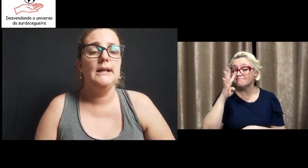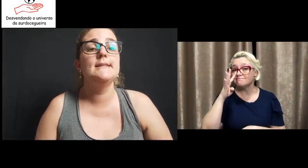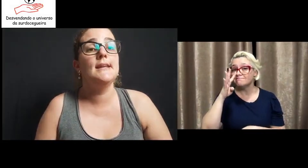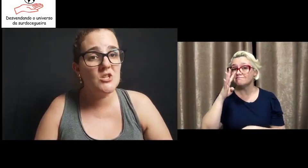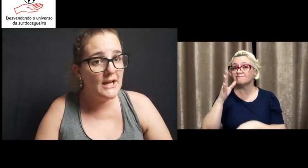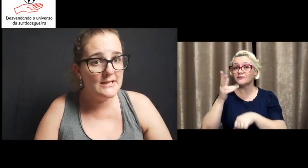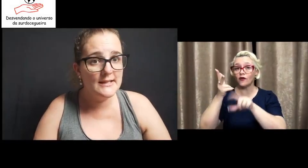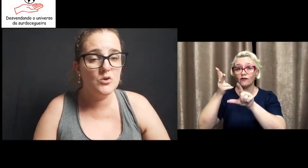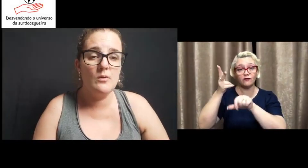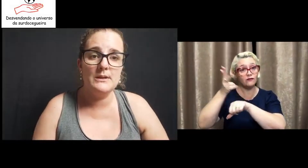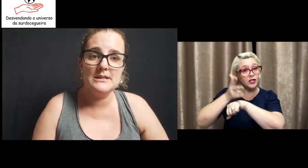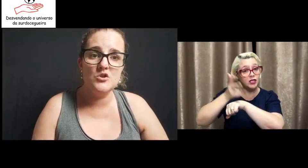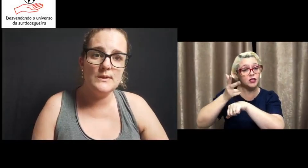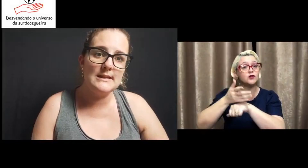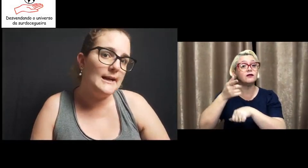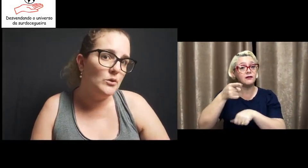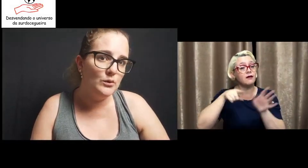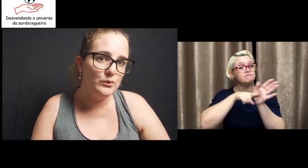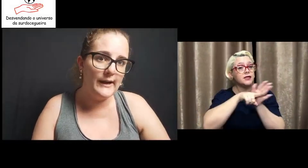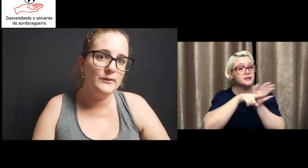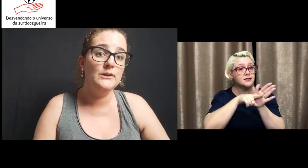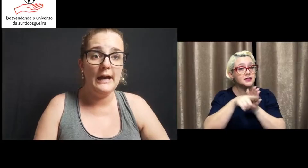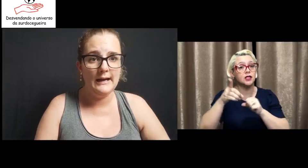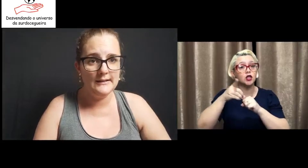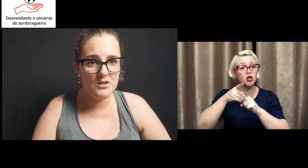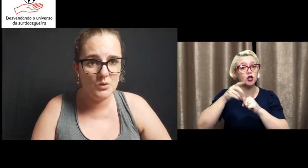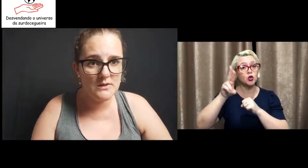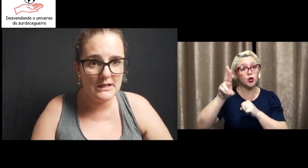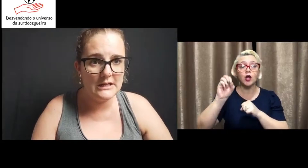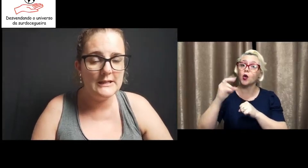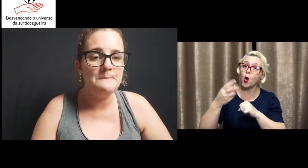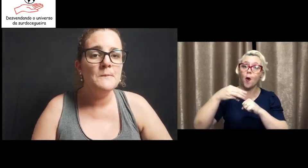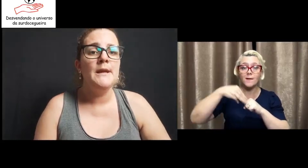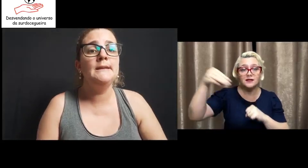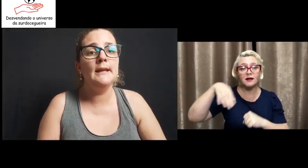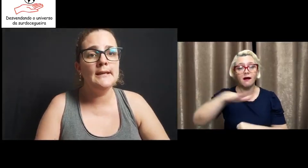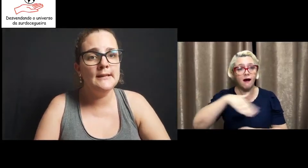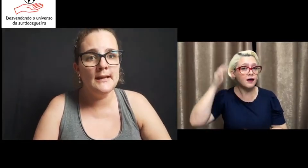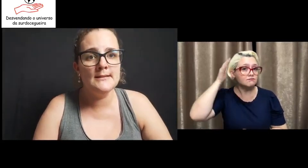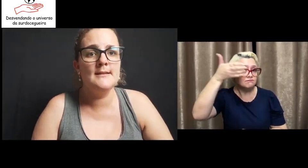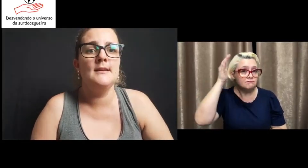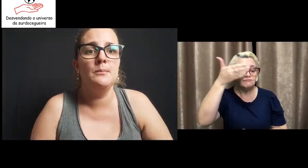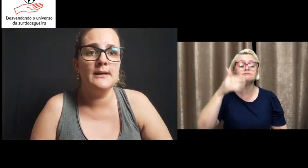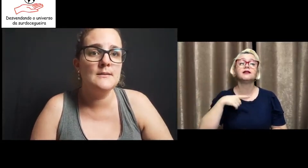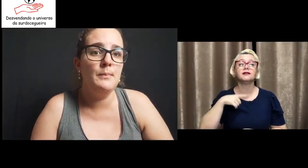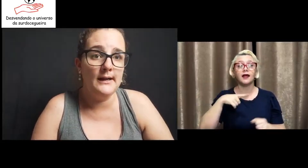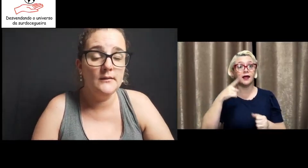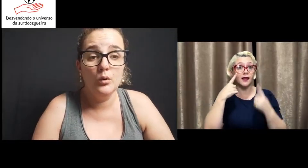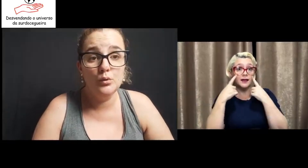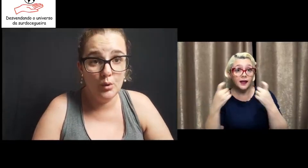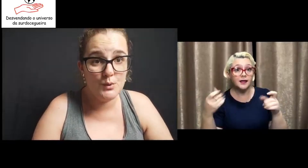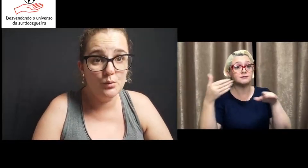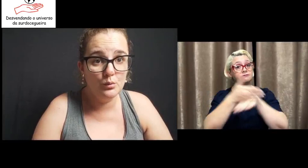vídeo esteja realizando sua pesquisa de mestrado ou doutorado na área da surdo-cegueira e tenha interesse em